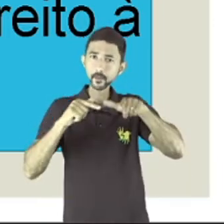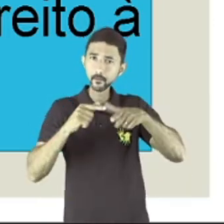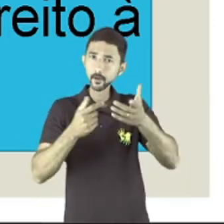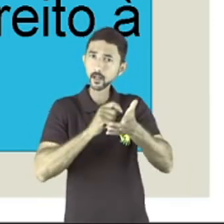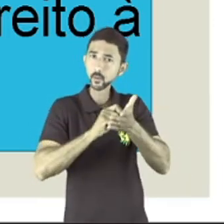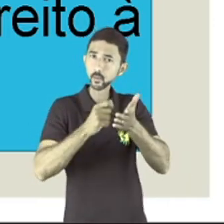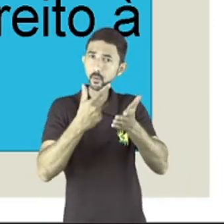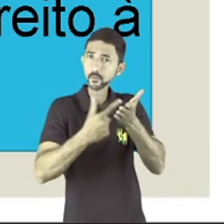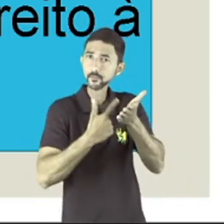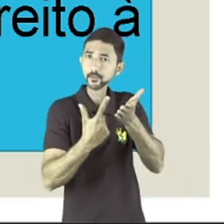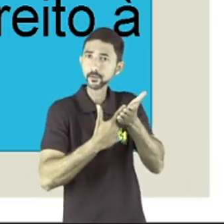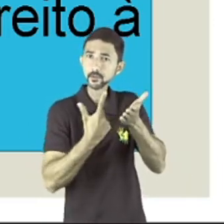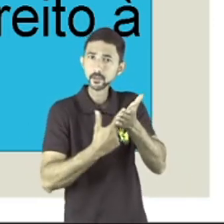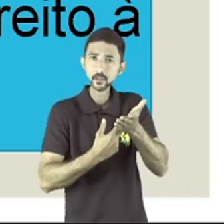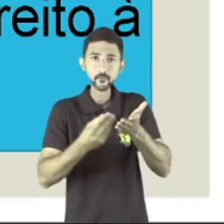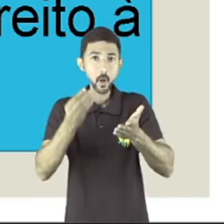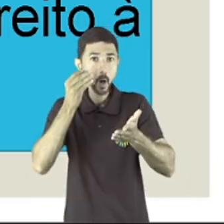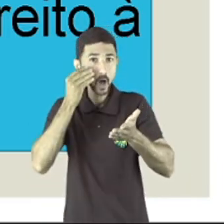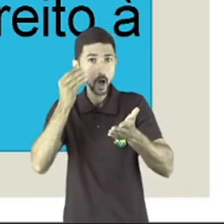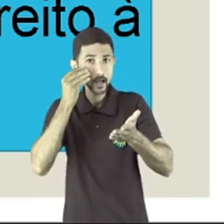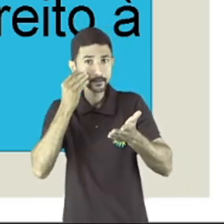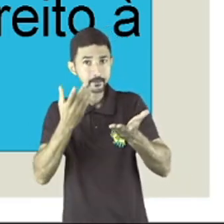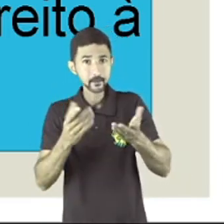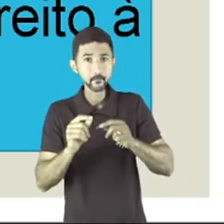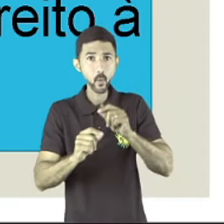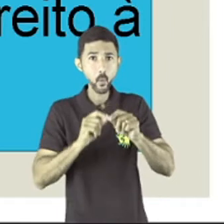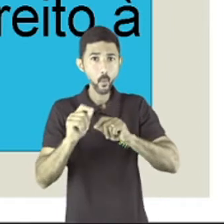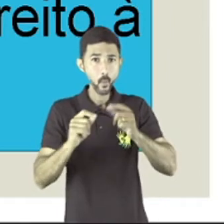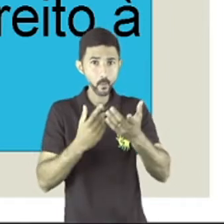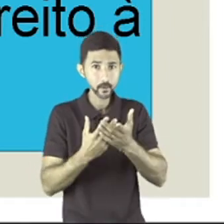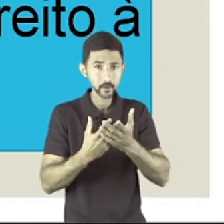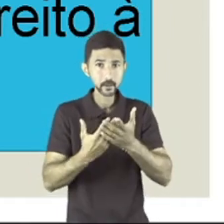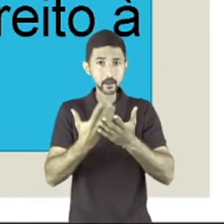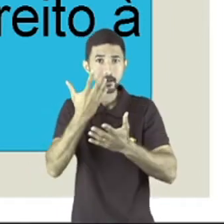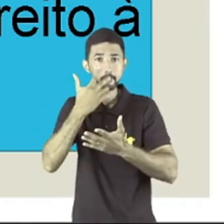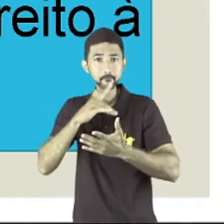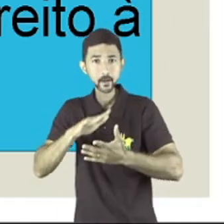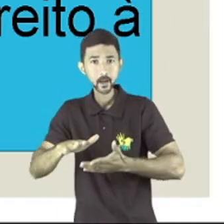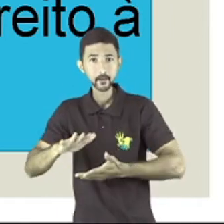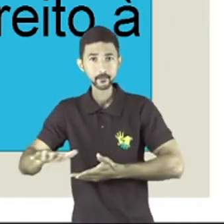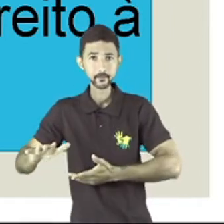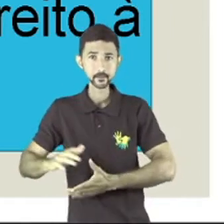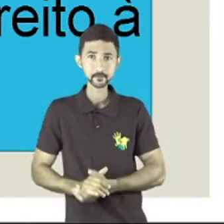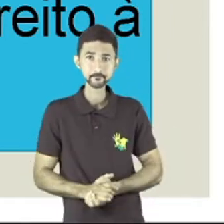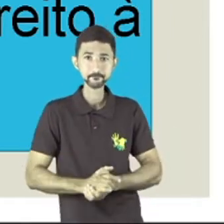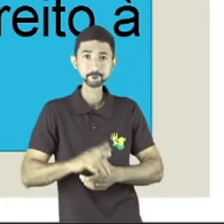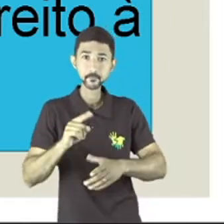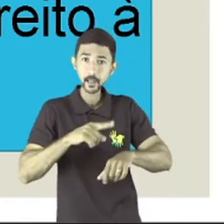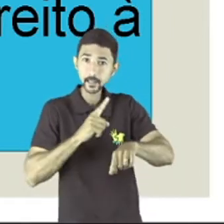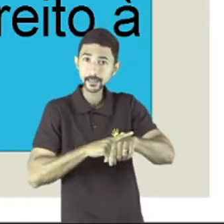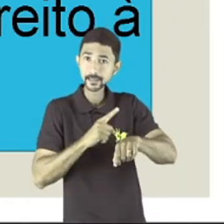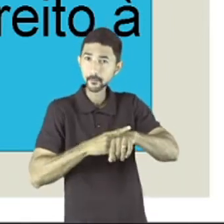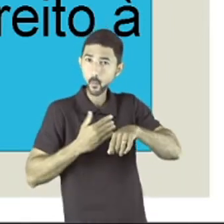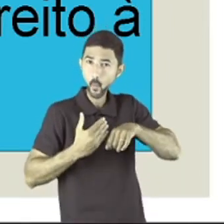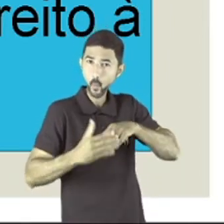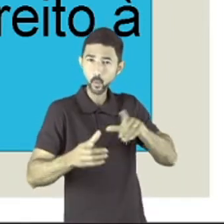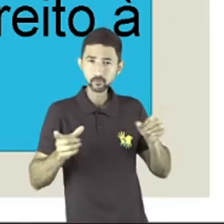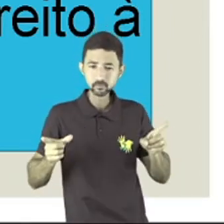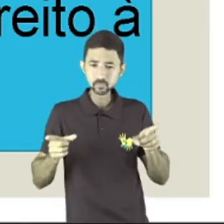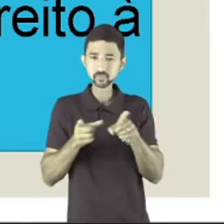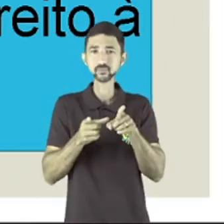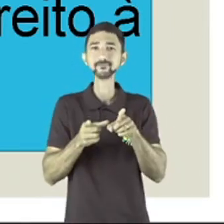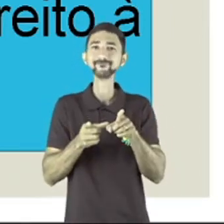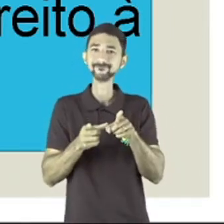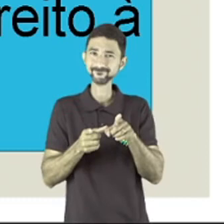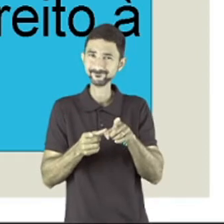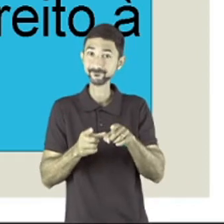trabalho. Chamar a atenção para o fato de que a infância é um tempo muito